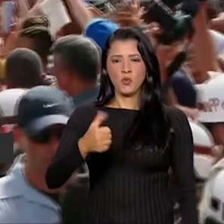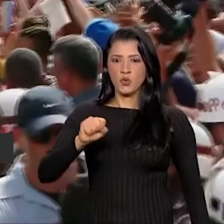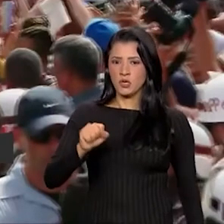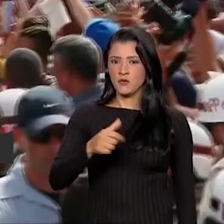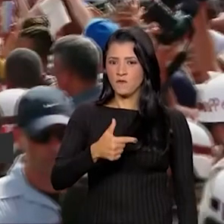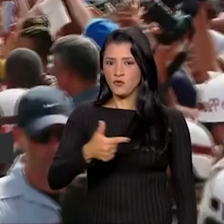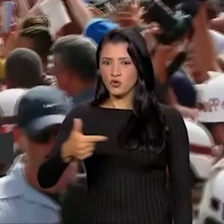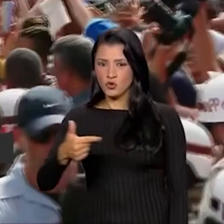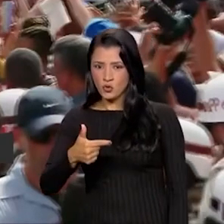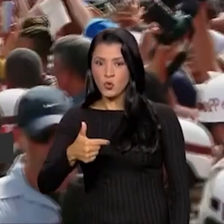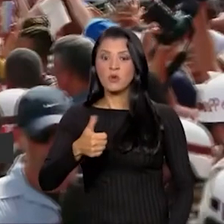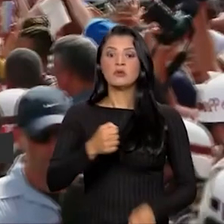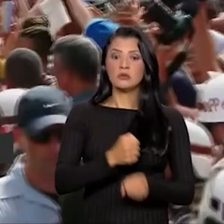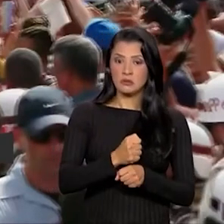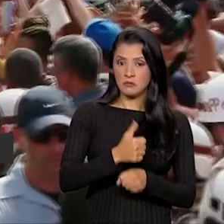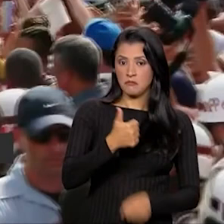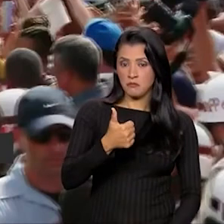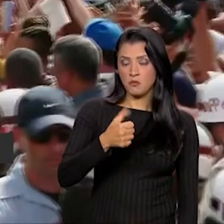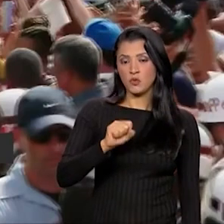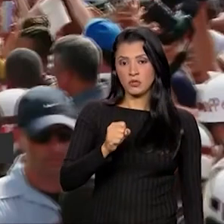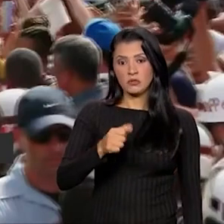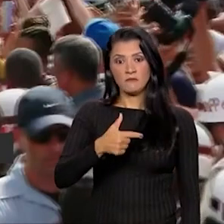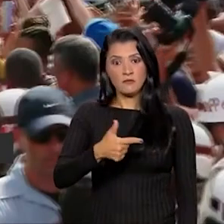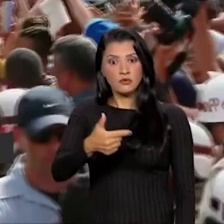e 1823.